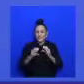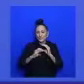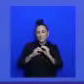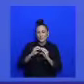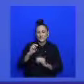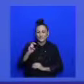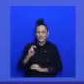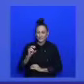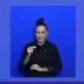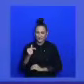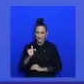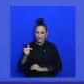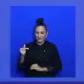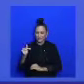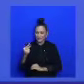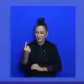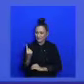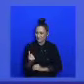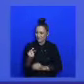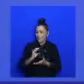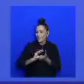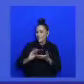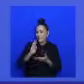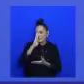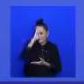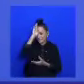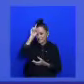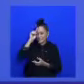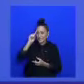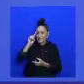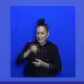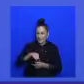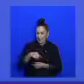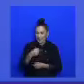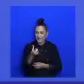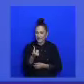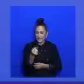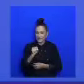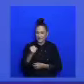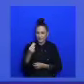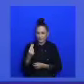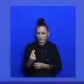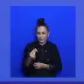concurso 5.771, com prêmio principal de